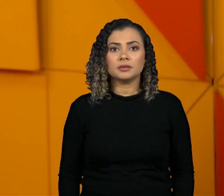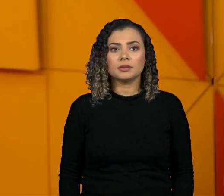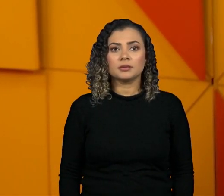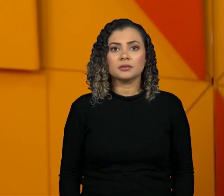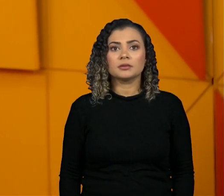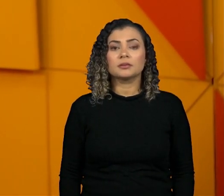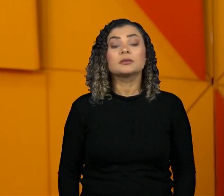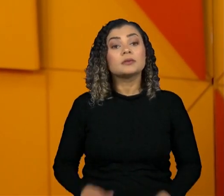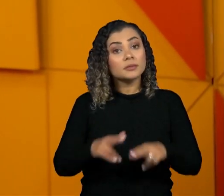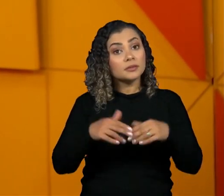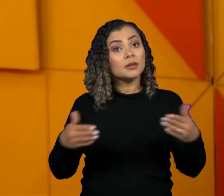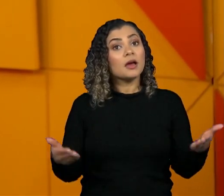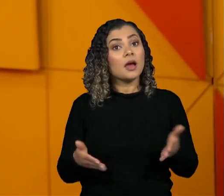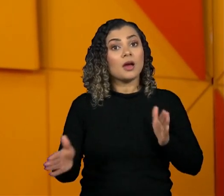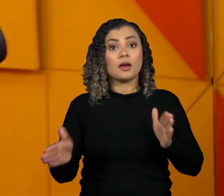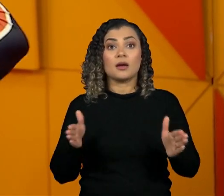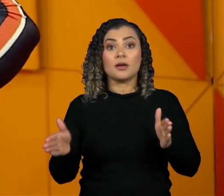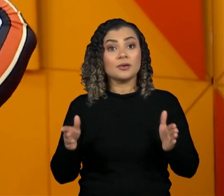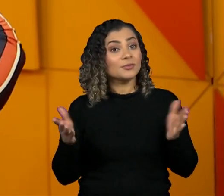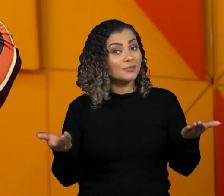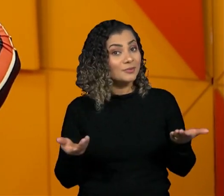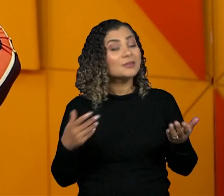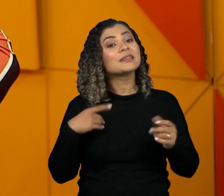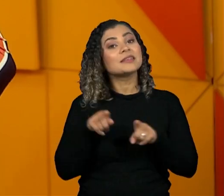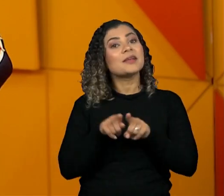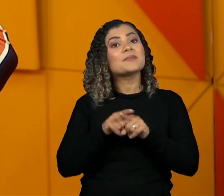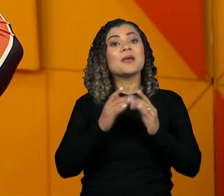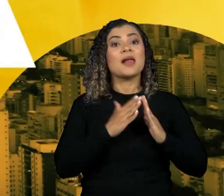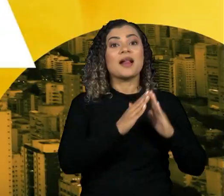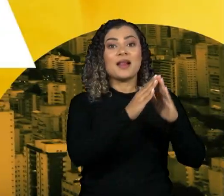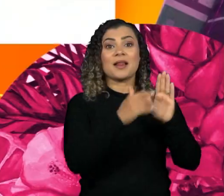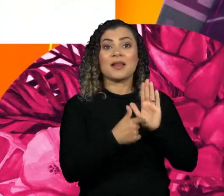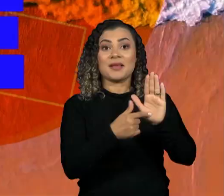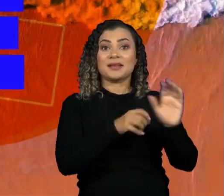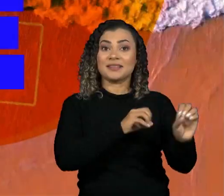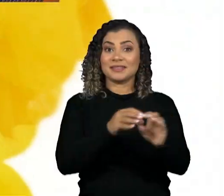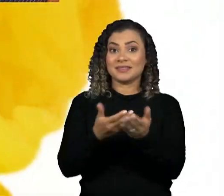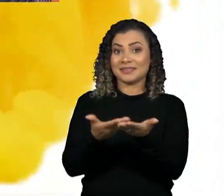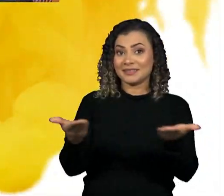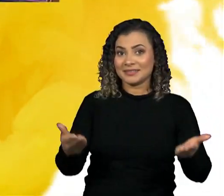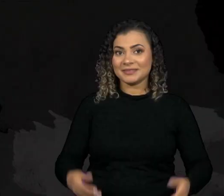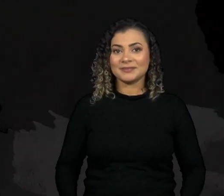Ainda não acabou não, hein? Depois do intervalo tem Escola de Quebrada.